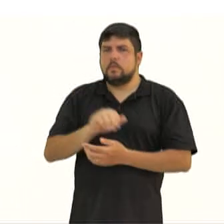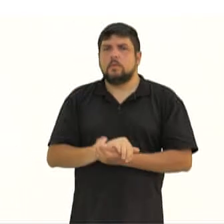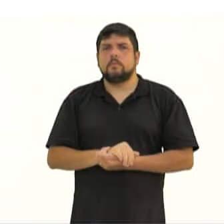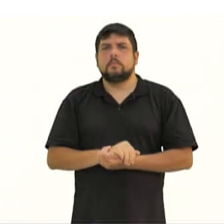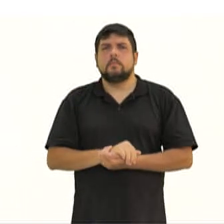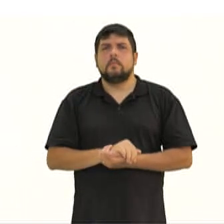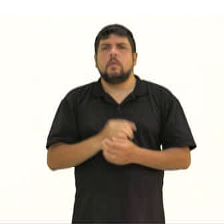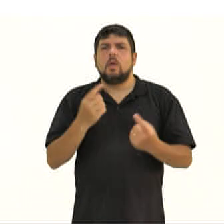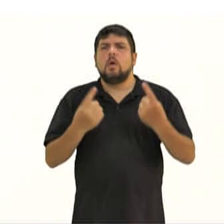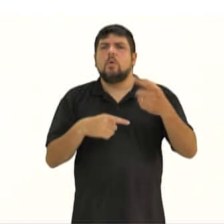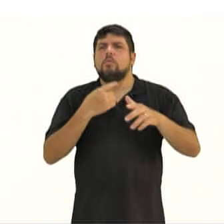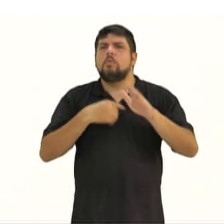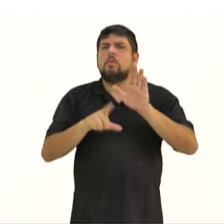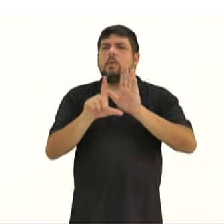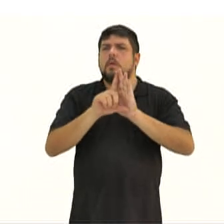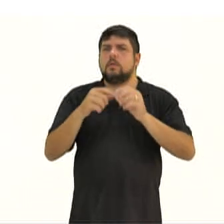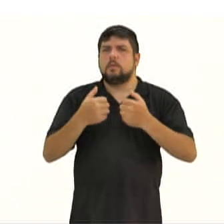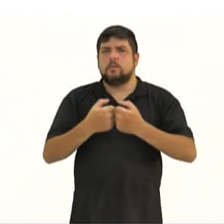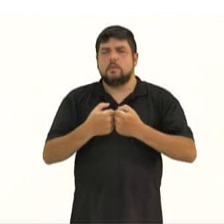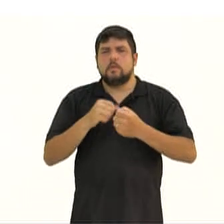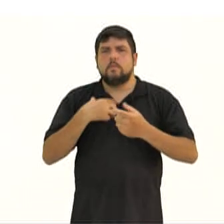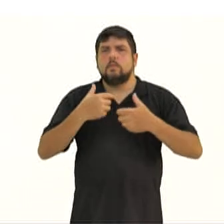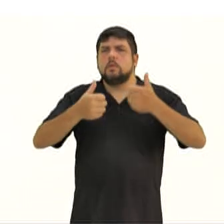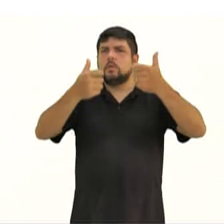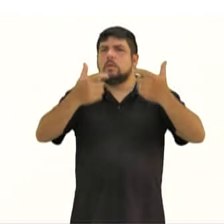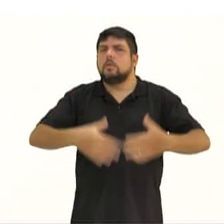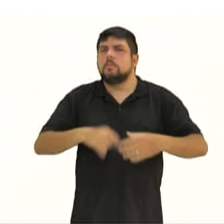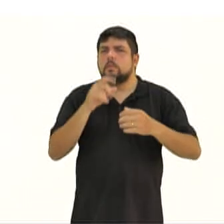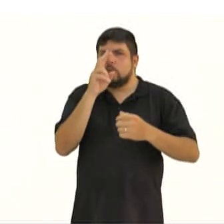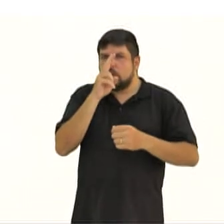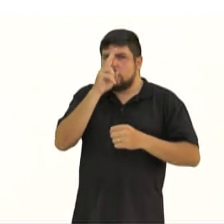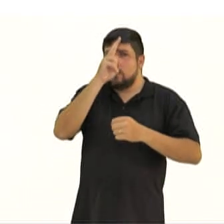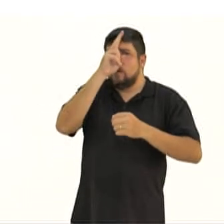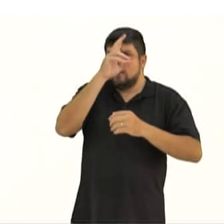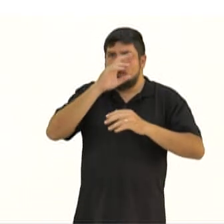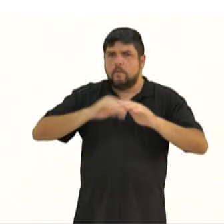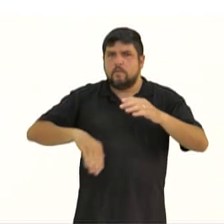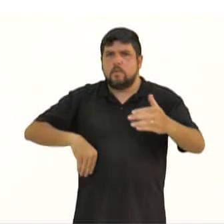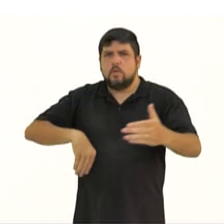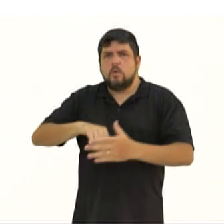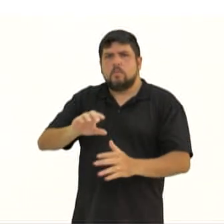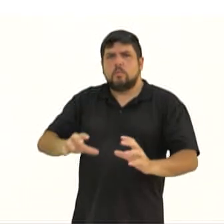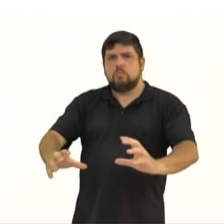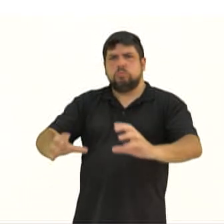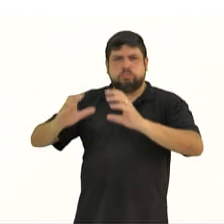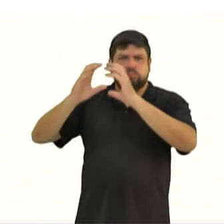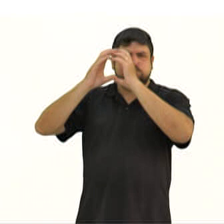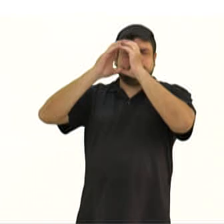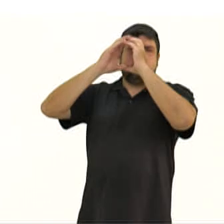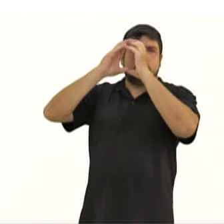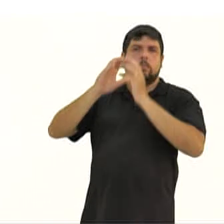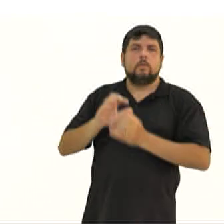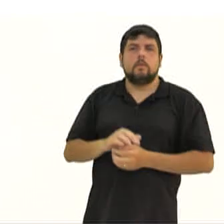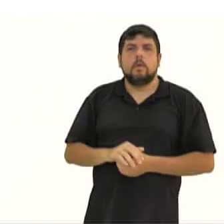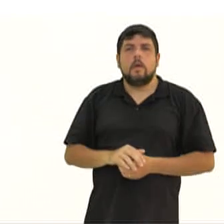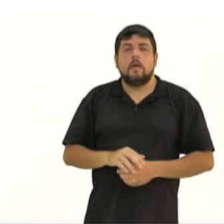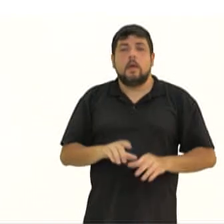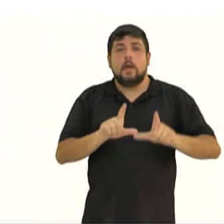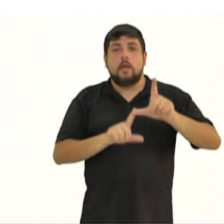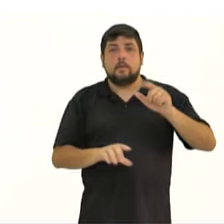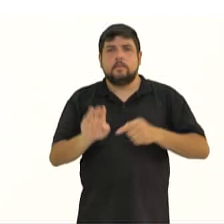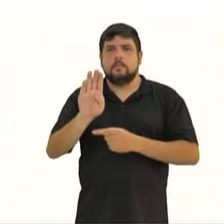é a lei da física que explica a força dessa bolada no rosto do zagueiro? E letra